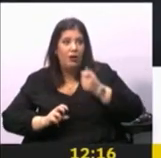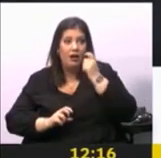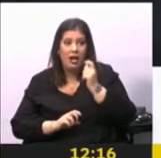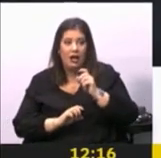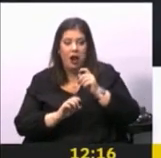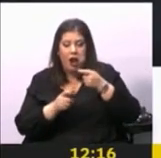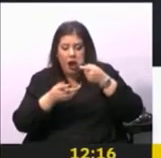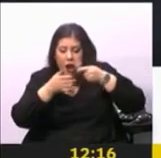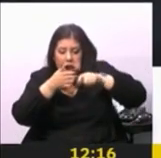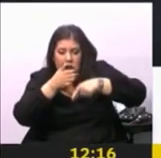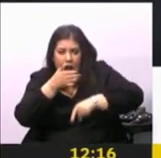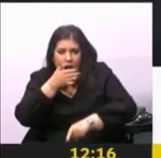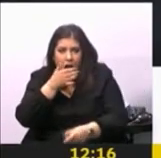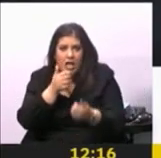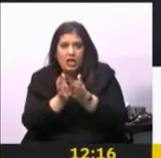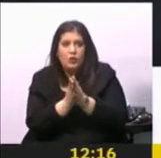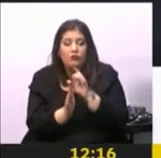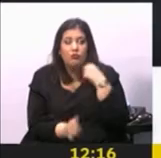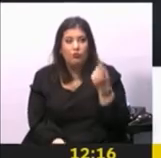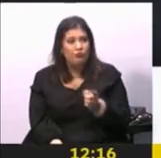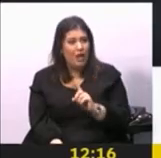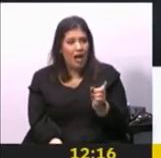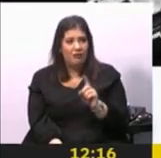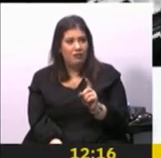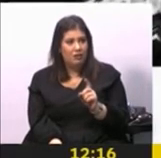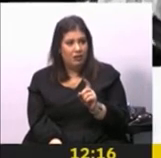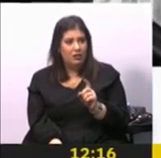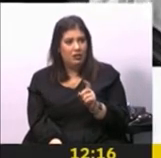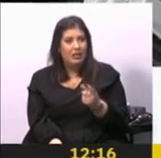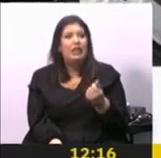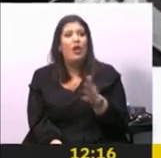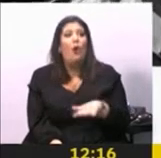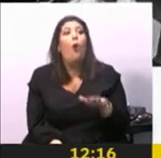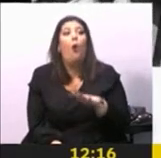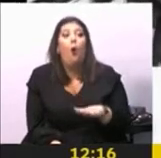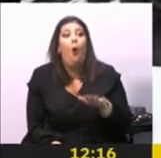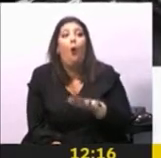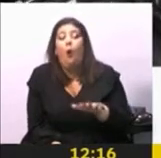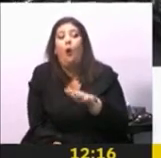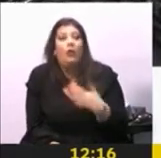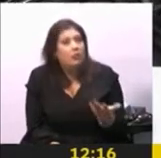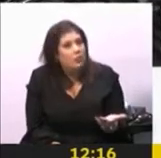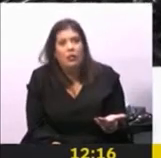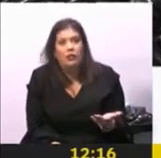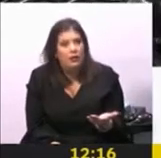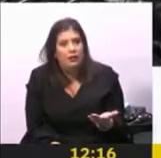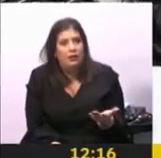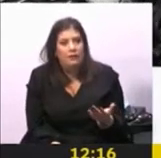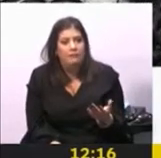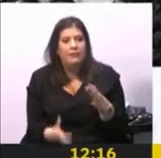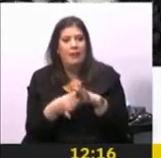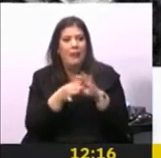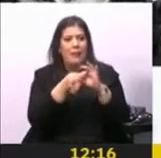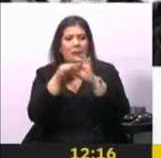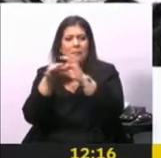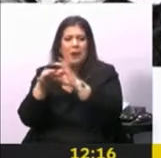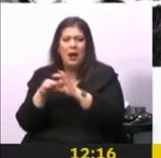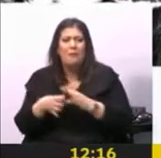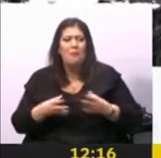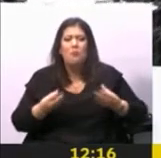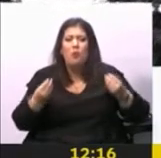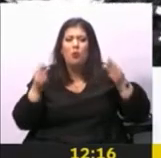descortinar para onde ia depois o dinheiro de tantas eram as instituições e ligações que eram criadas à volta